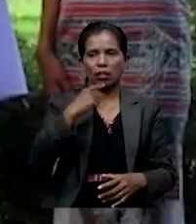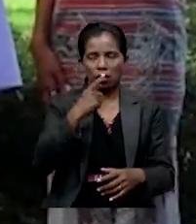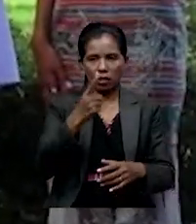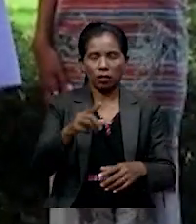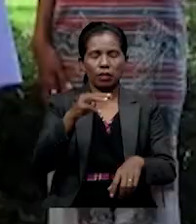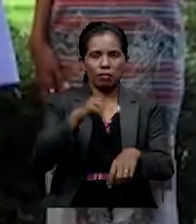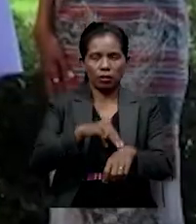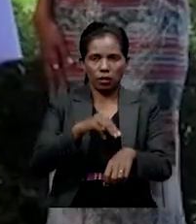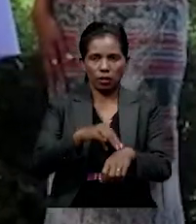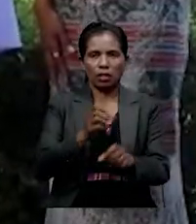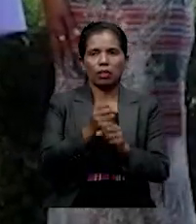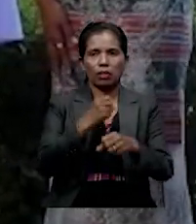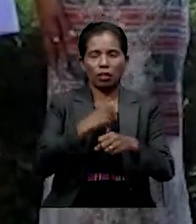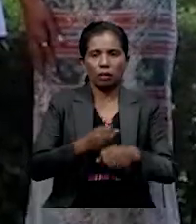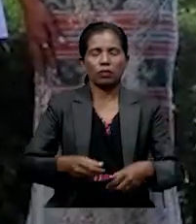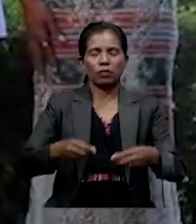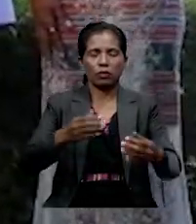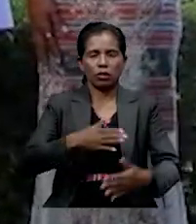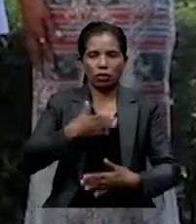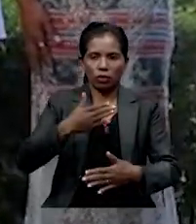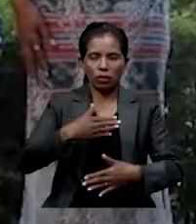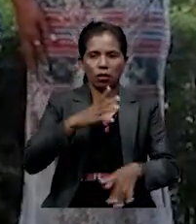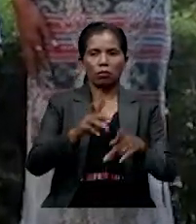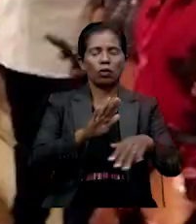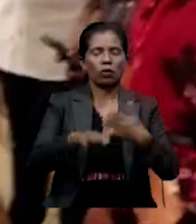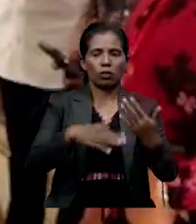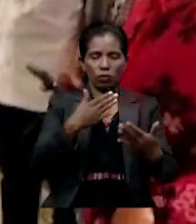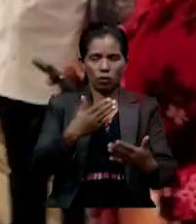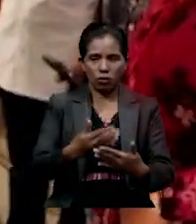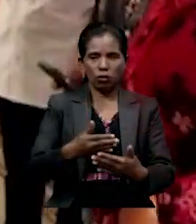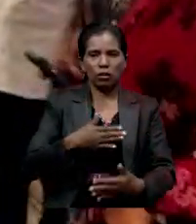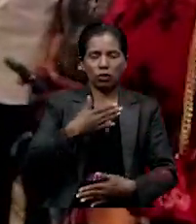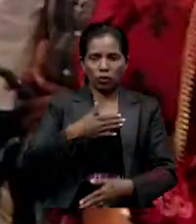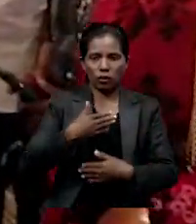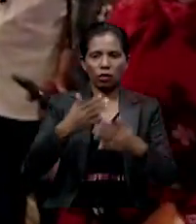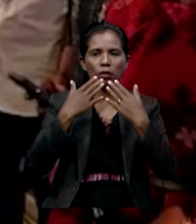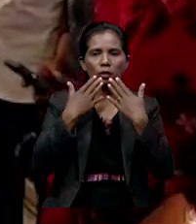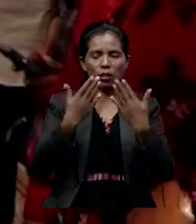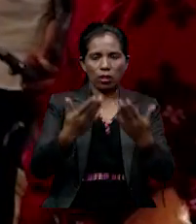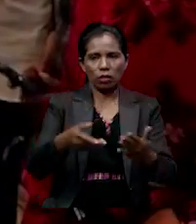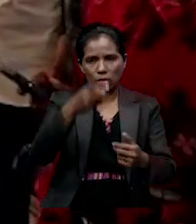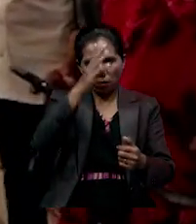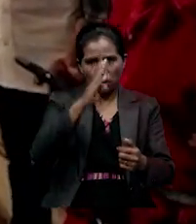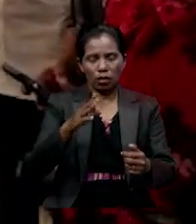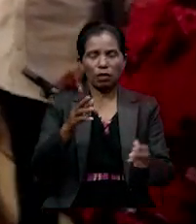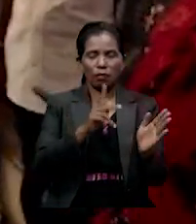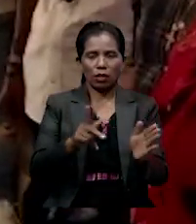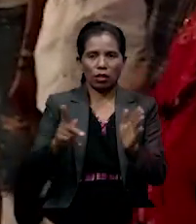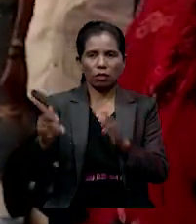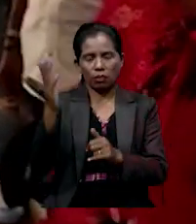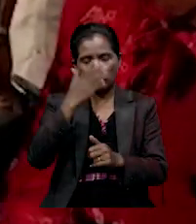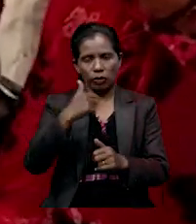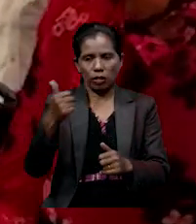ne ho de manifesta ema Hotu Hotu nia sentimento no gratidão, ho de agradece ba na ima Roma nina plano furak Sira,